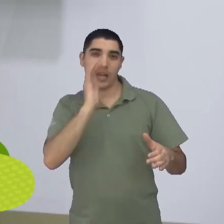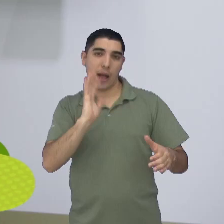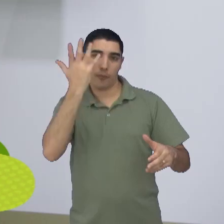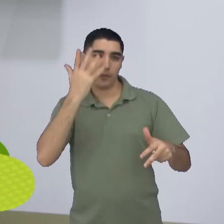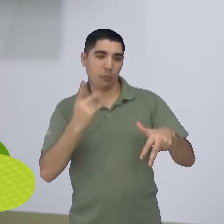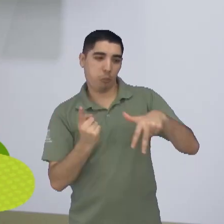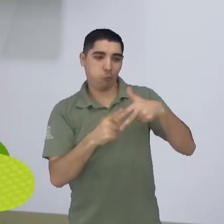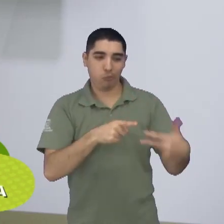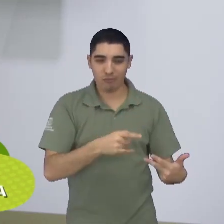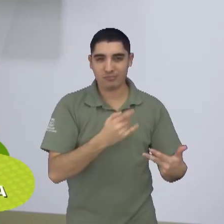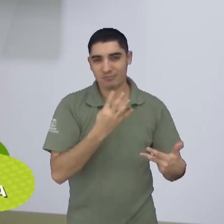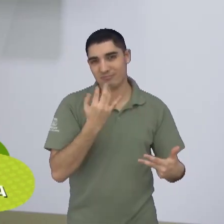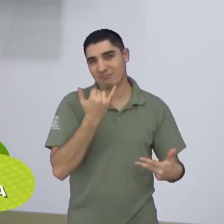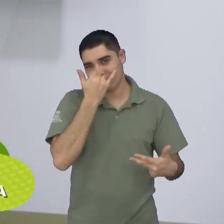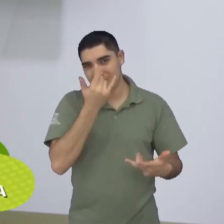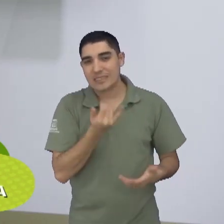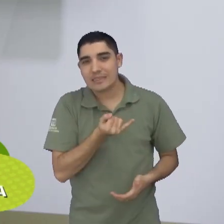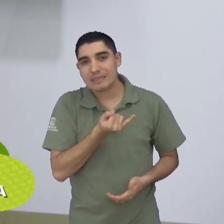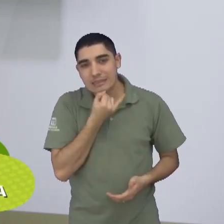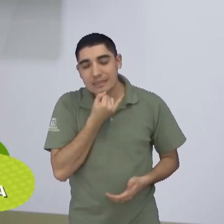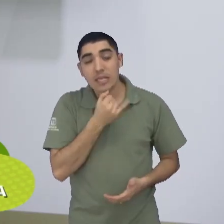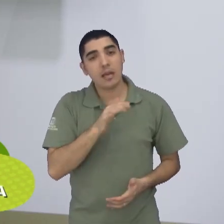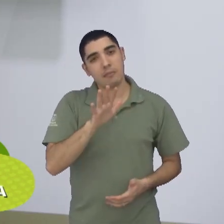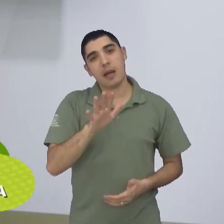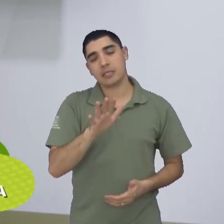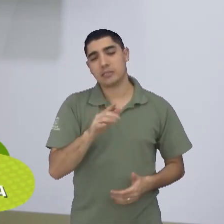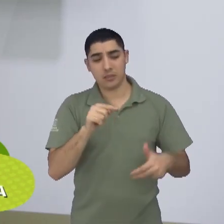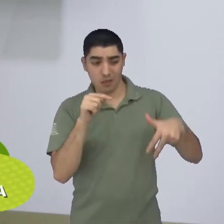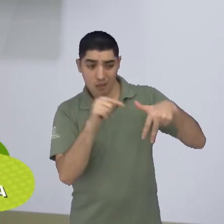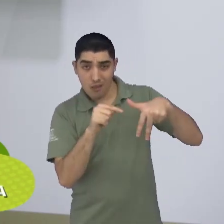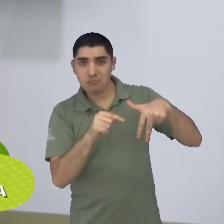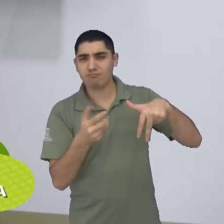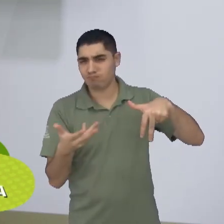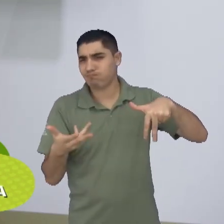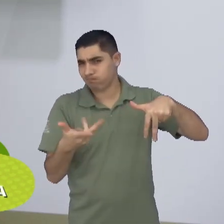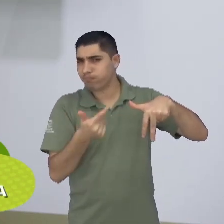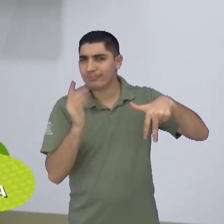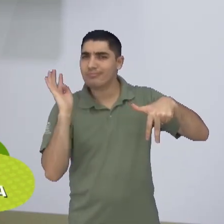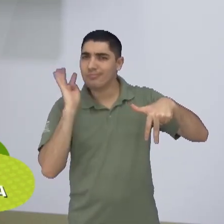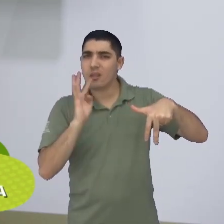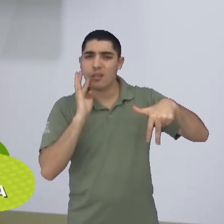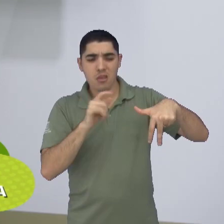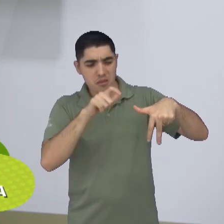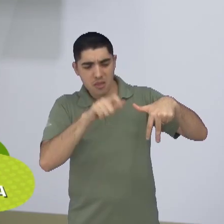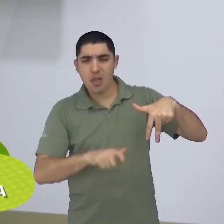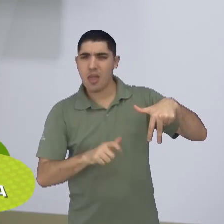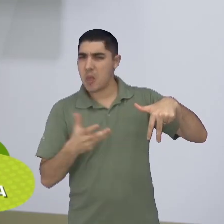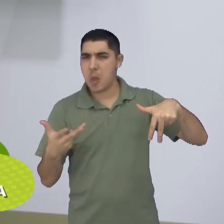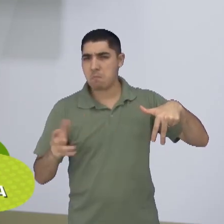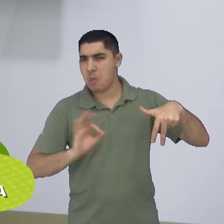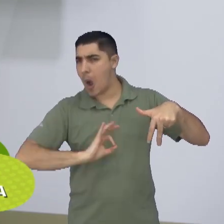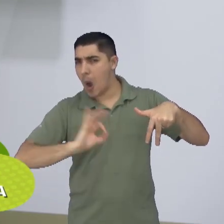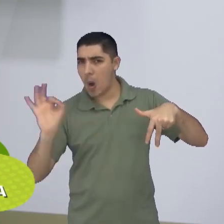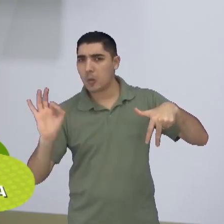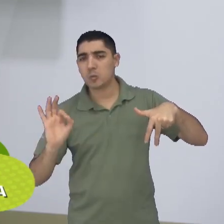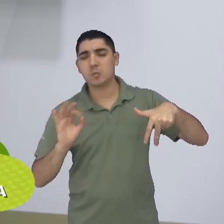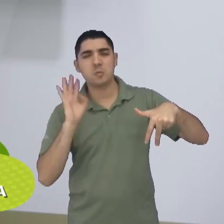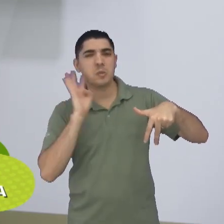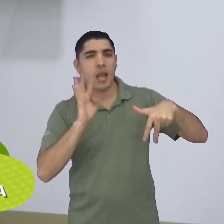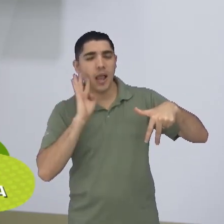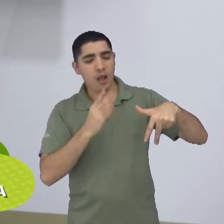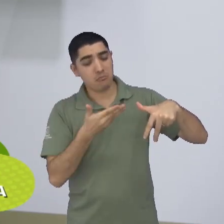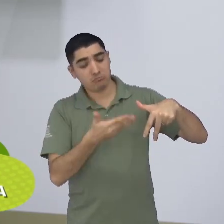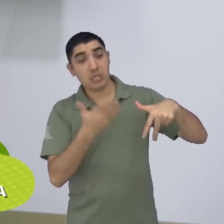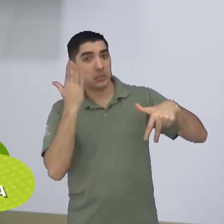gente lamenta muito, porque o Tanque é um cara gente boa, um ser humano bacana acima de tudo, e a gente viu que ele